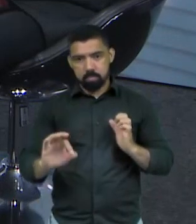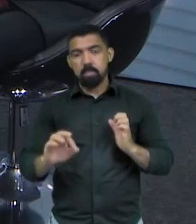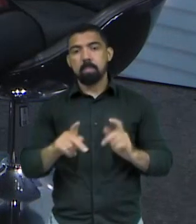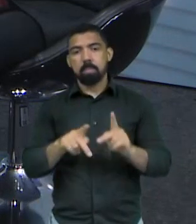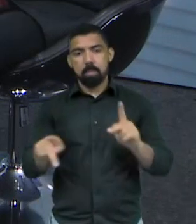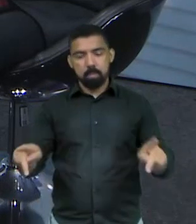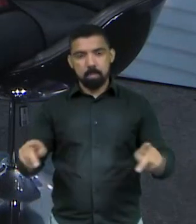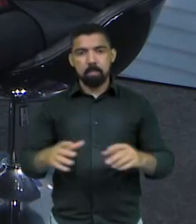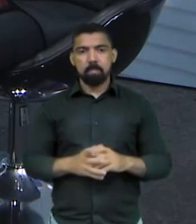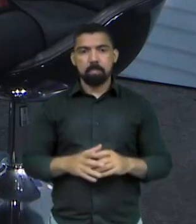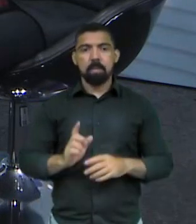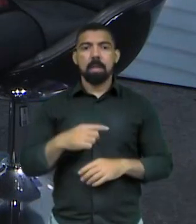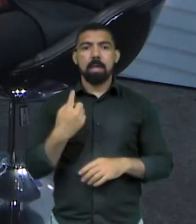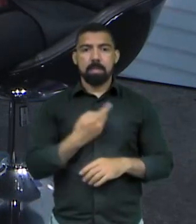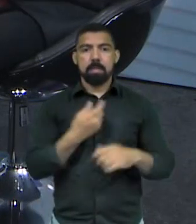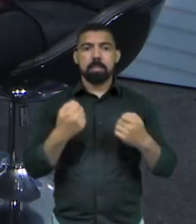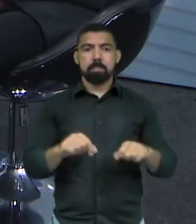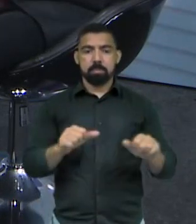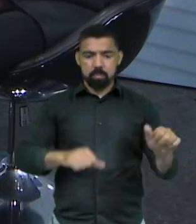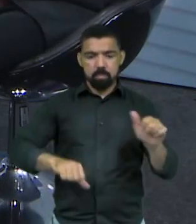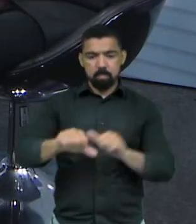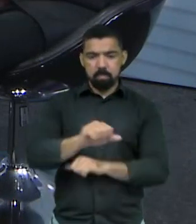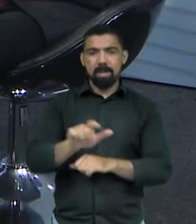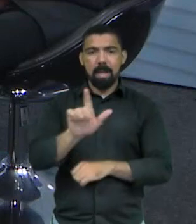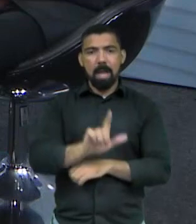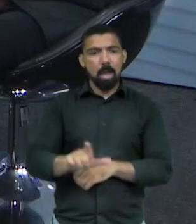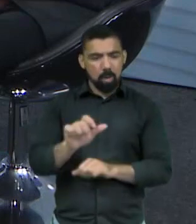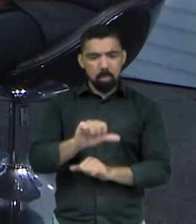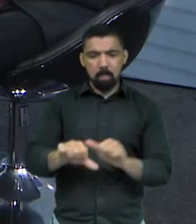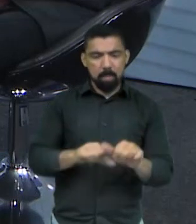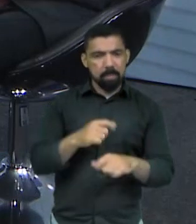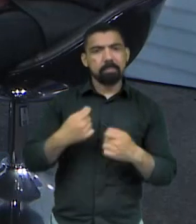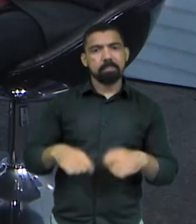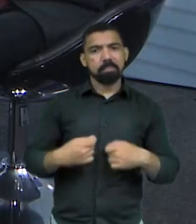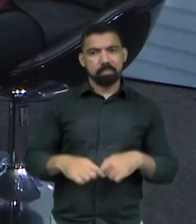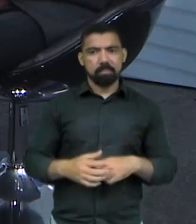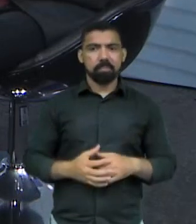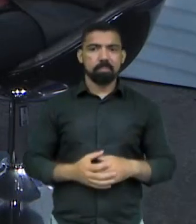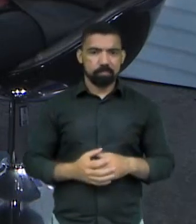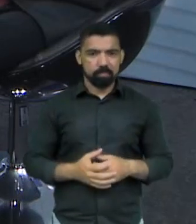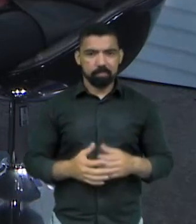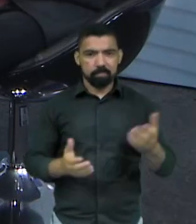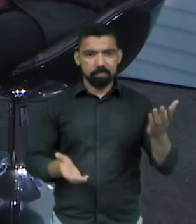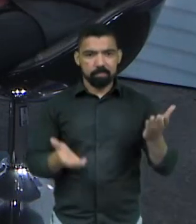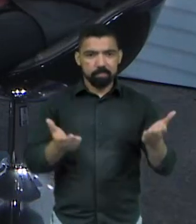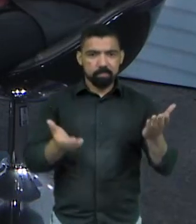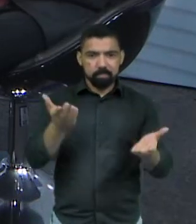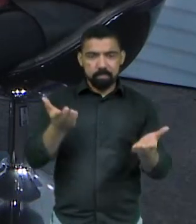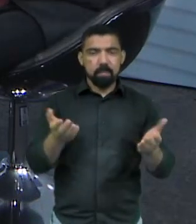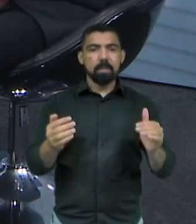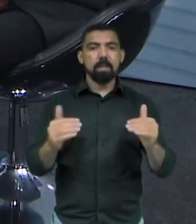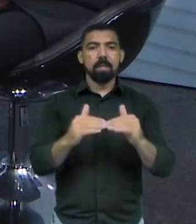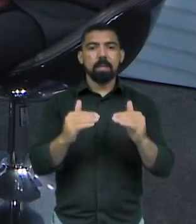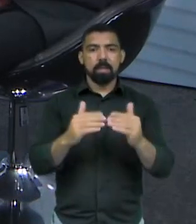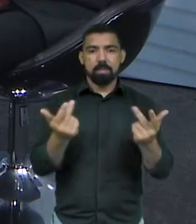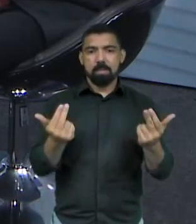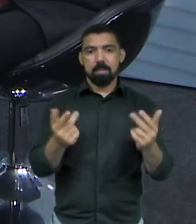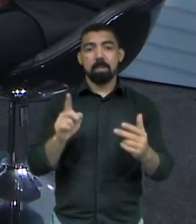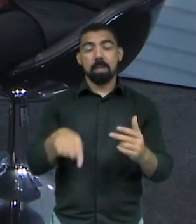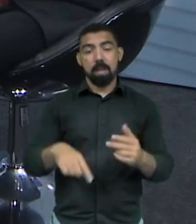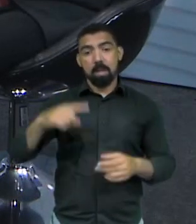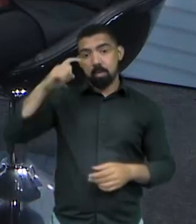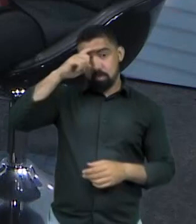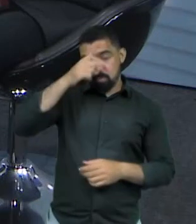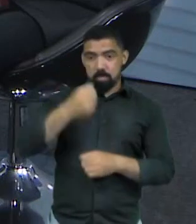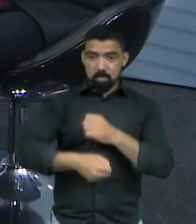Então, precisamos mudar essa lógica. A gente precisa, pelo menos... Pelo menos empatar. 4%, né? Isso seria, digamos, um grande desafio de 2050.